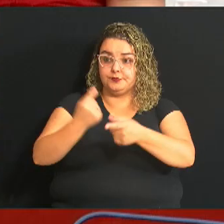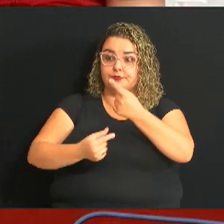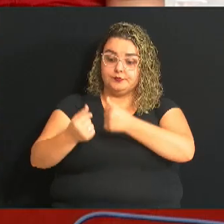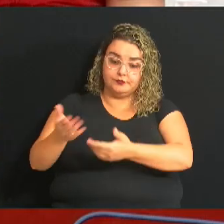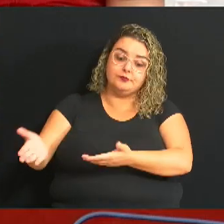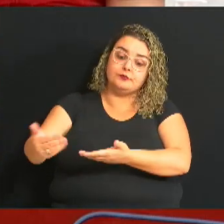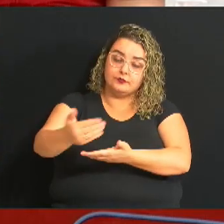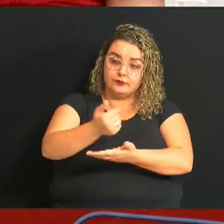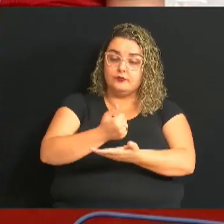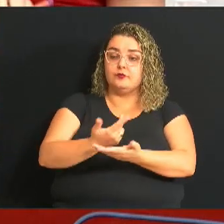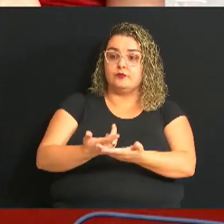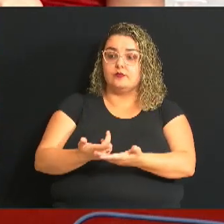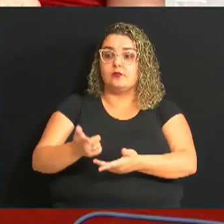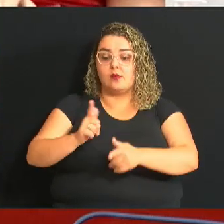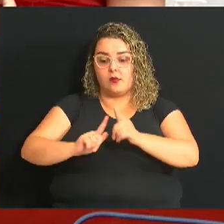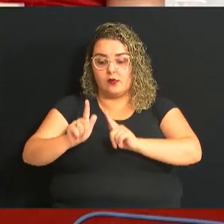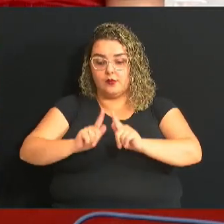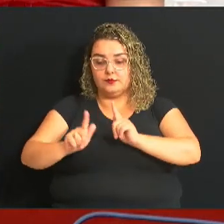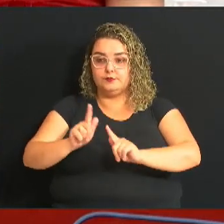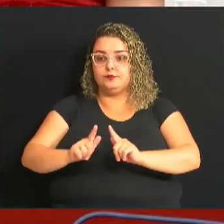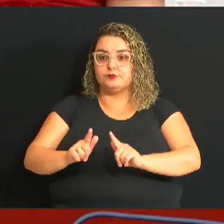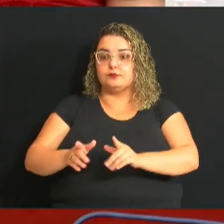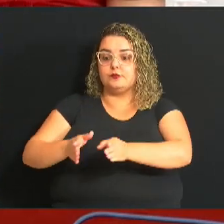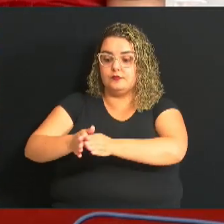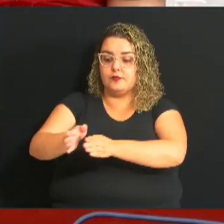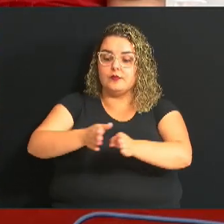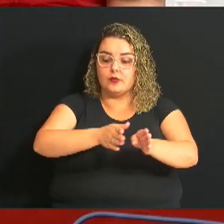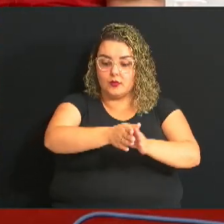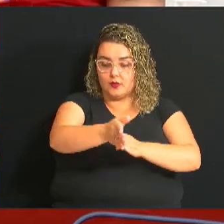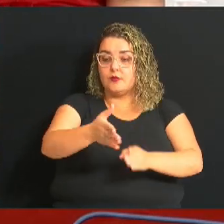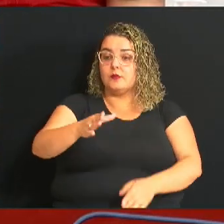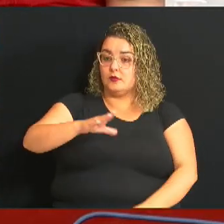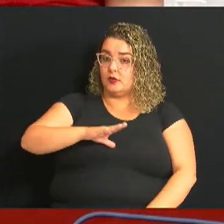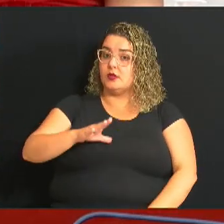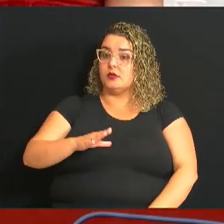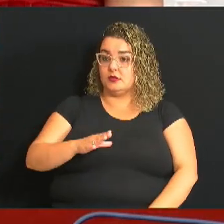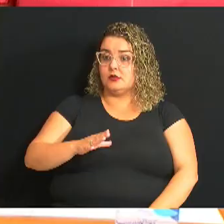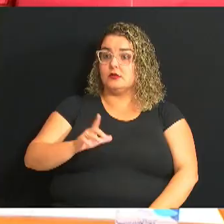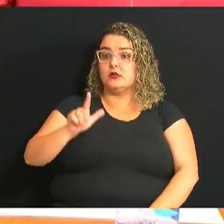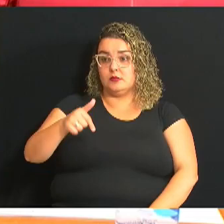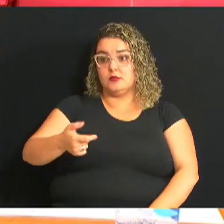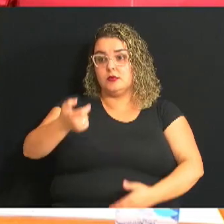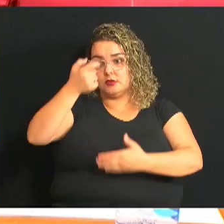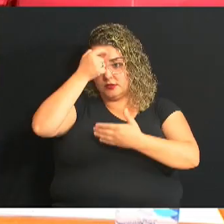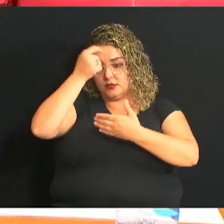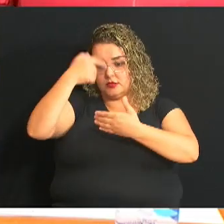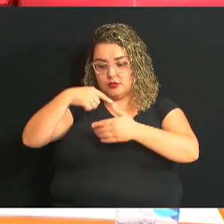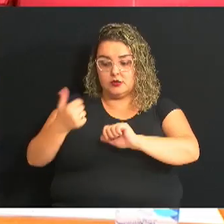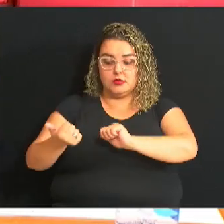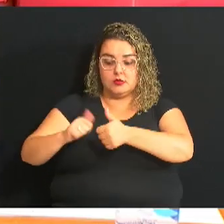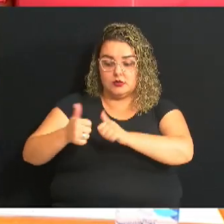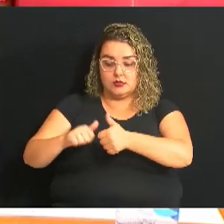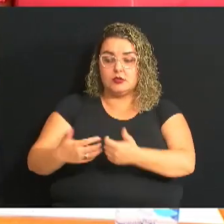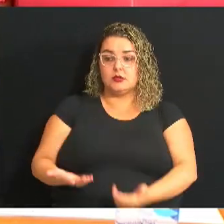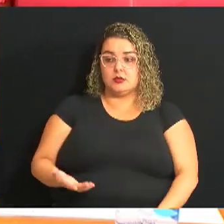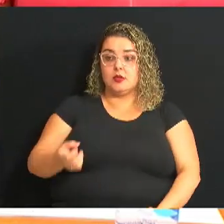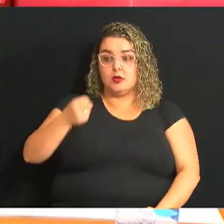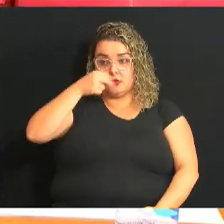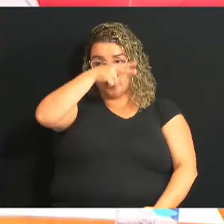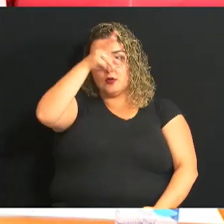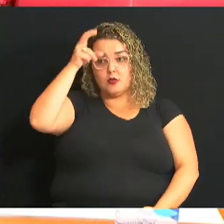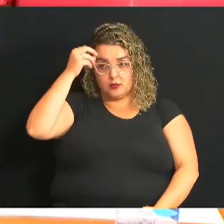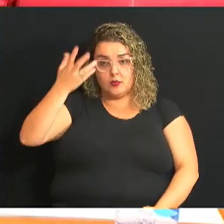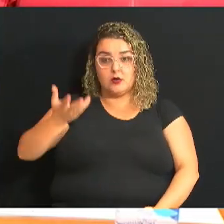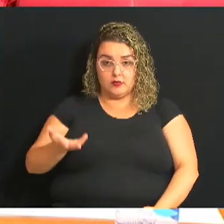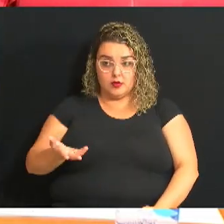são geridos pelos respectivos conselhos municipais após ciência e análise. De acordo com o prefeito, a expectativa é que